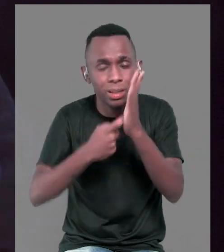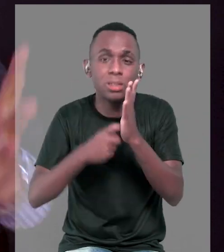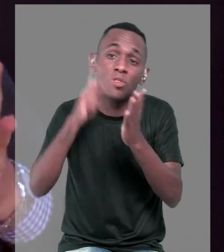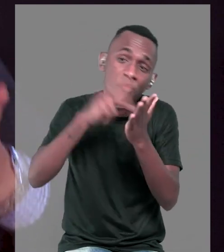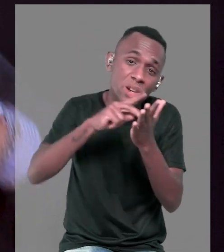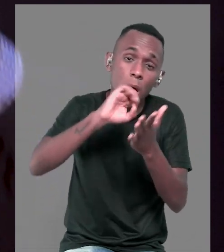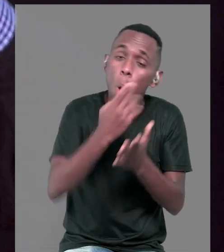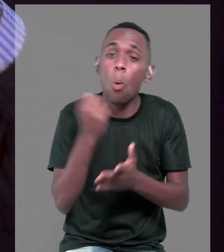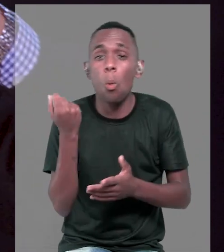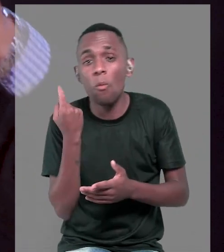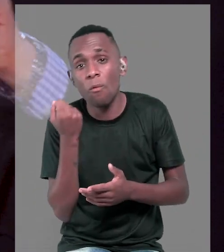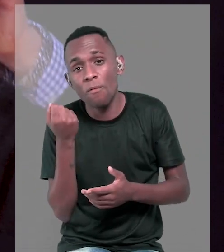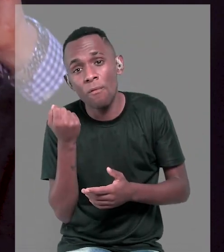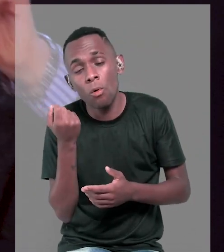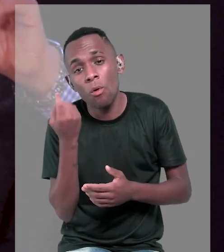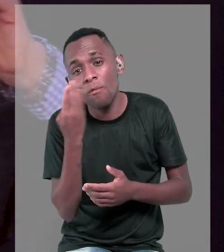vai montando